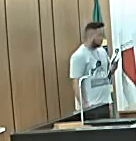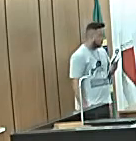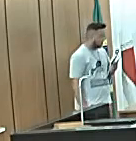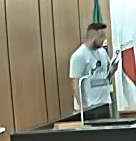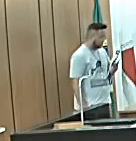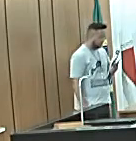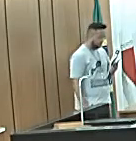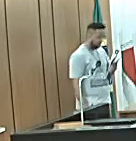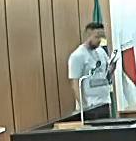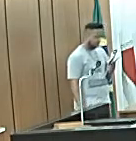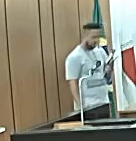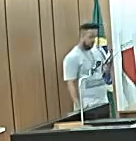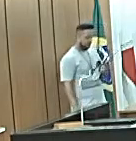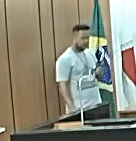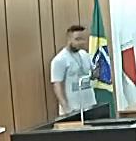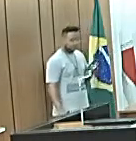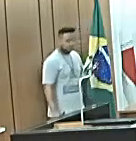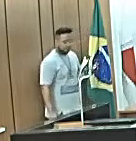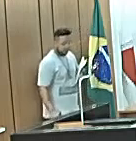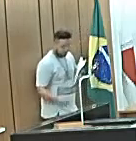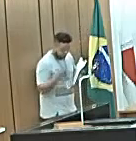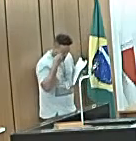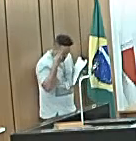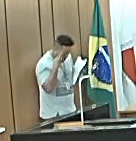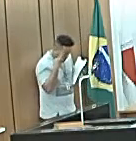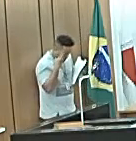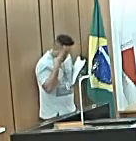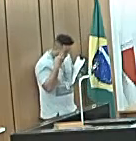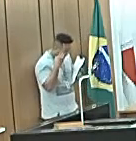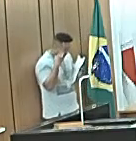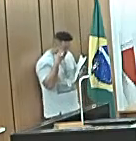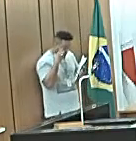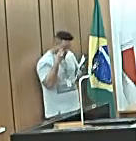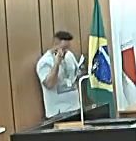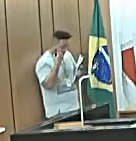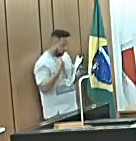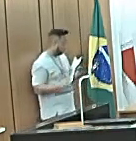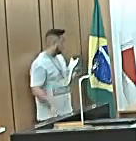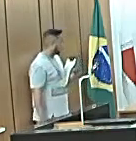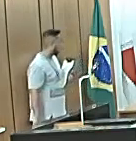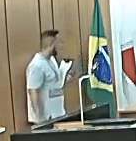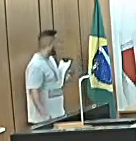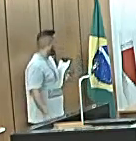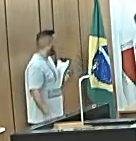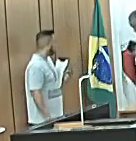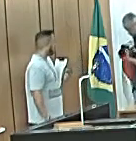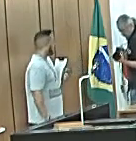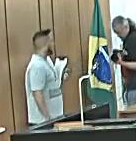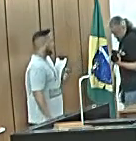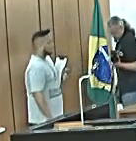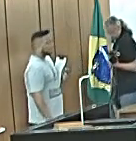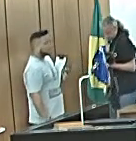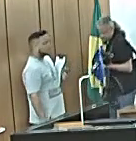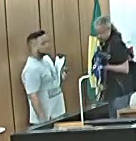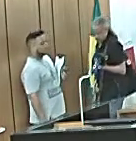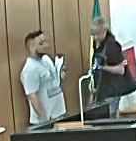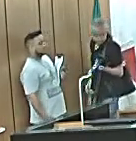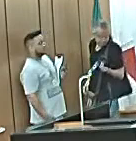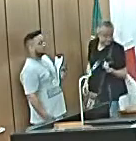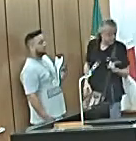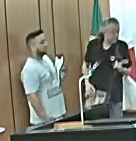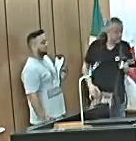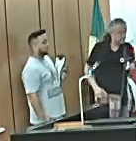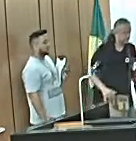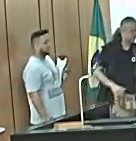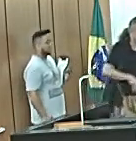segurança pública que nós temos verdadeiros barris de pólvora espalhado por todo o estado temos facções criminosas